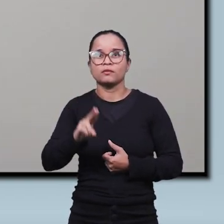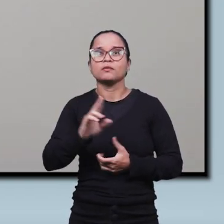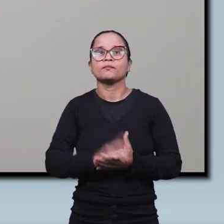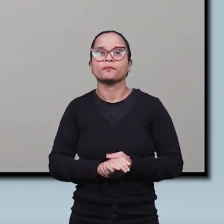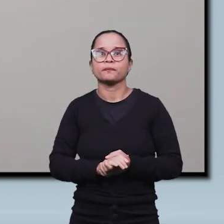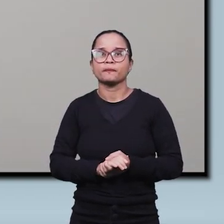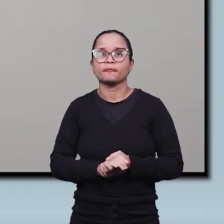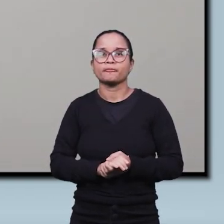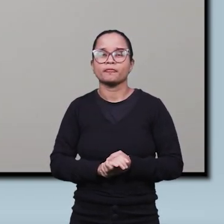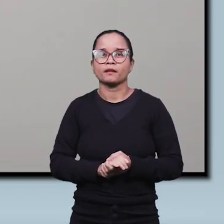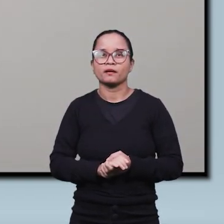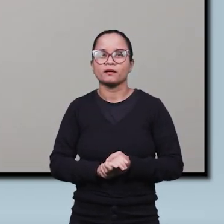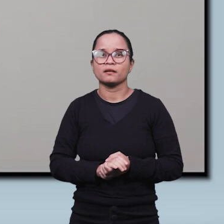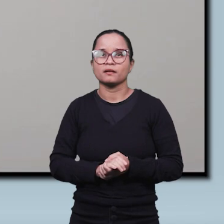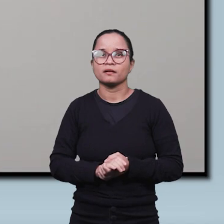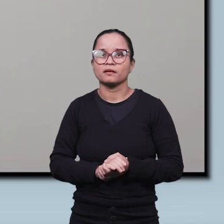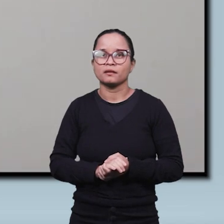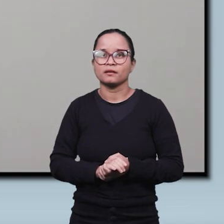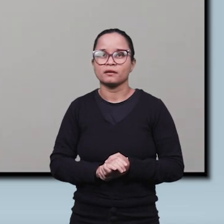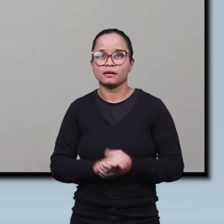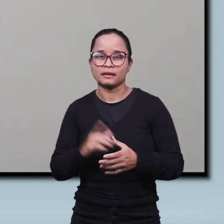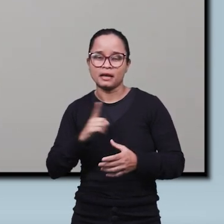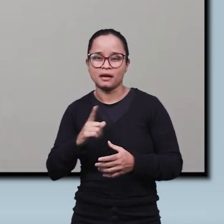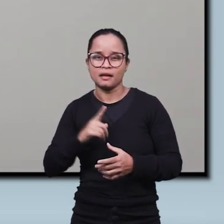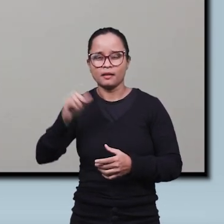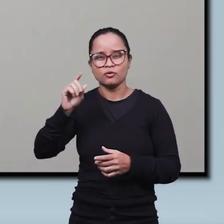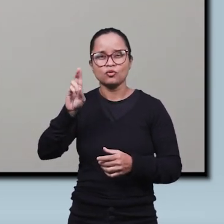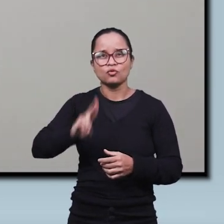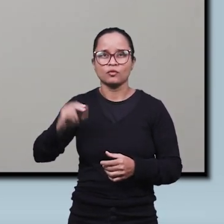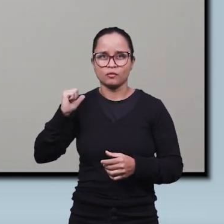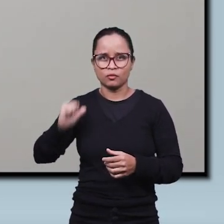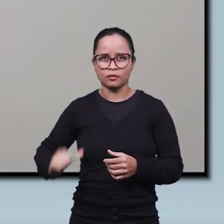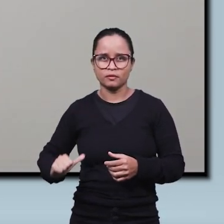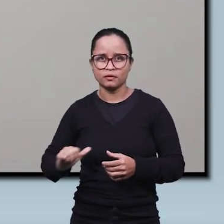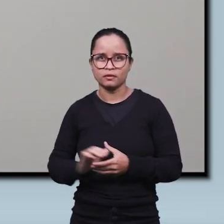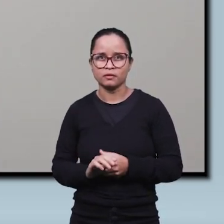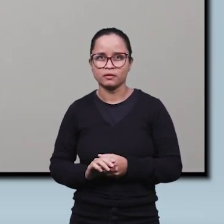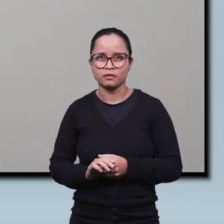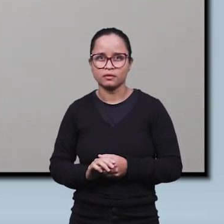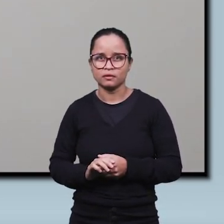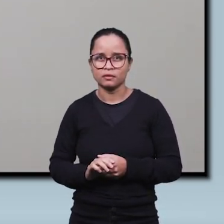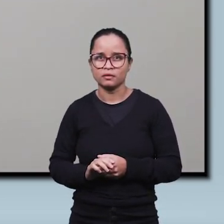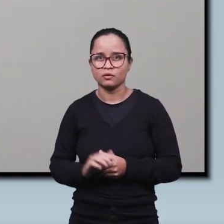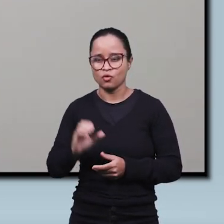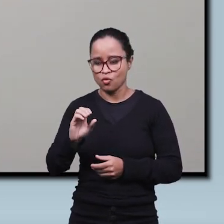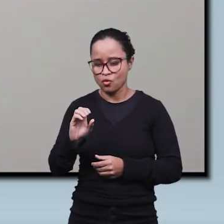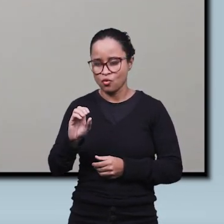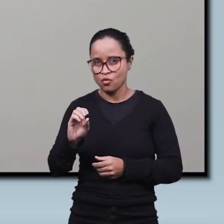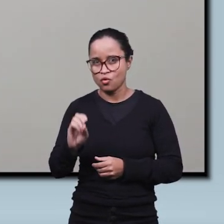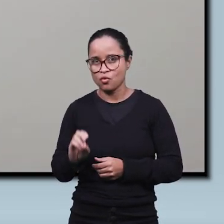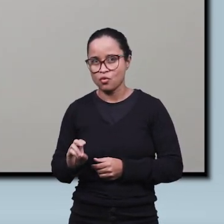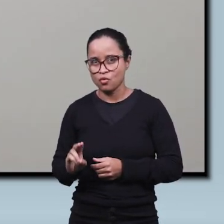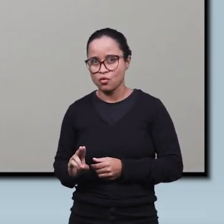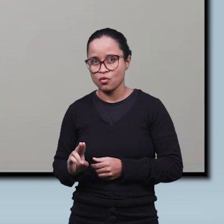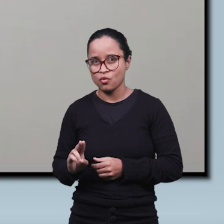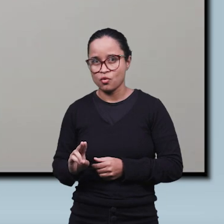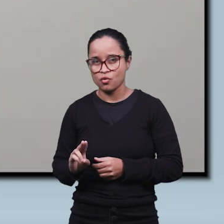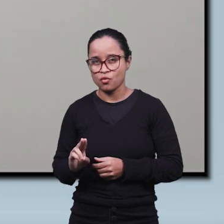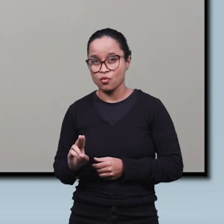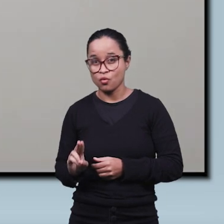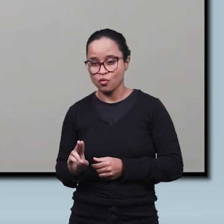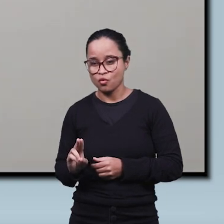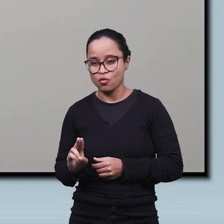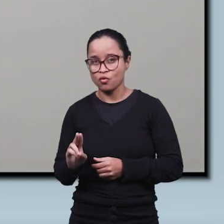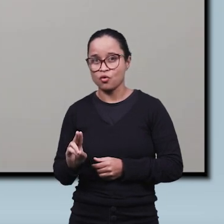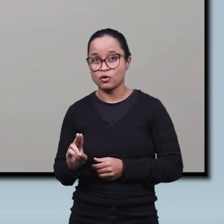no abdômen, seja para a questão, a gente chama de urostomia, né, onde a urina sai ali, e